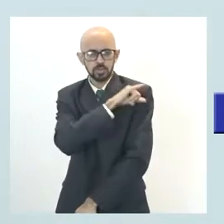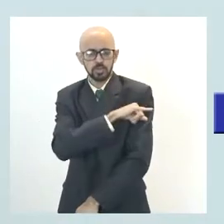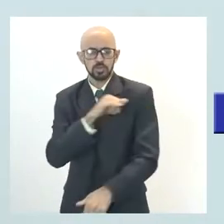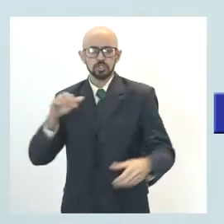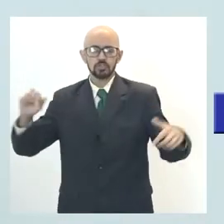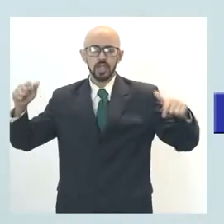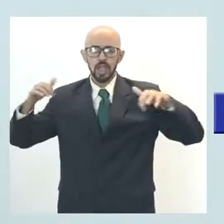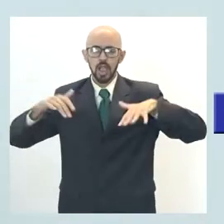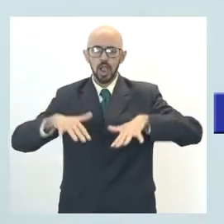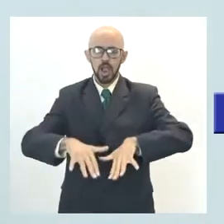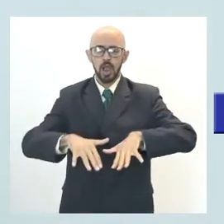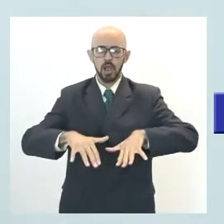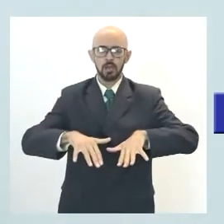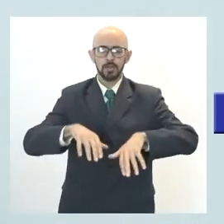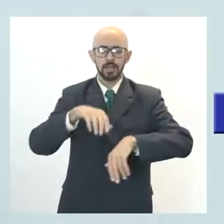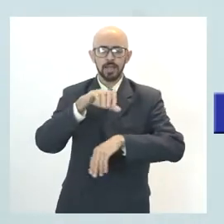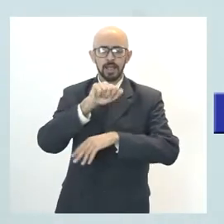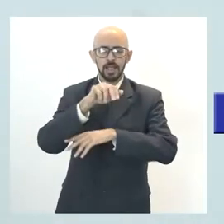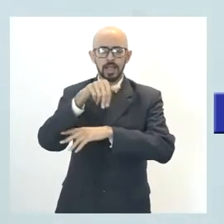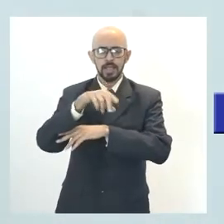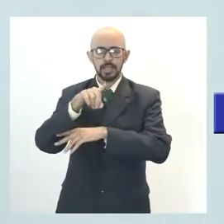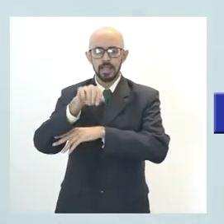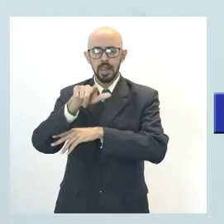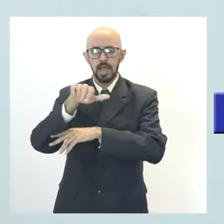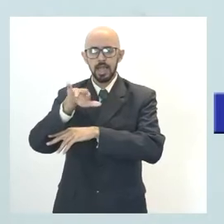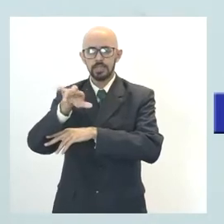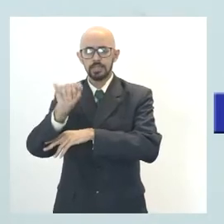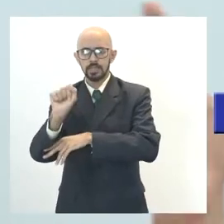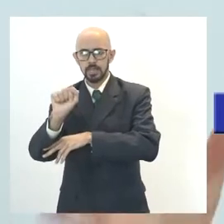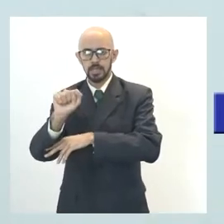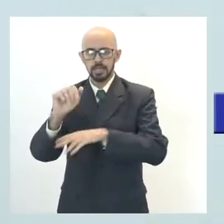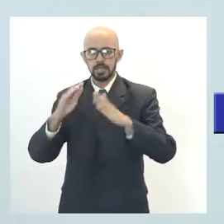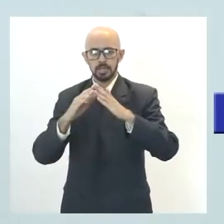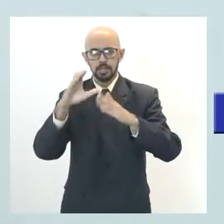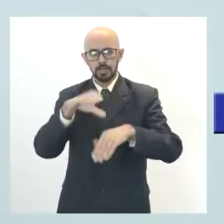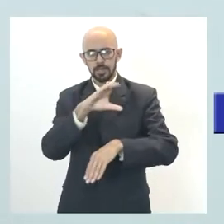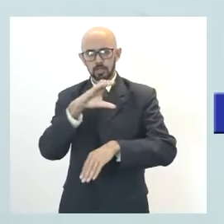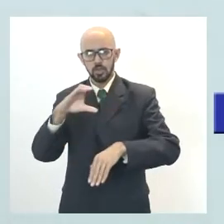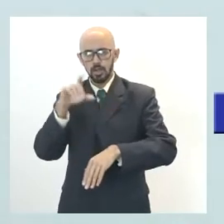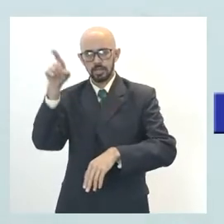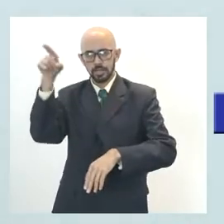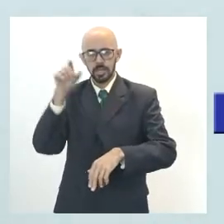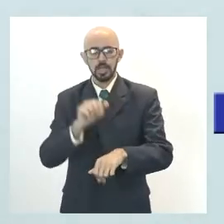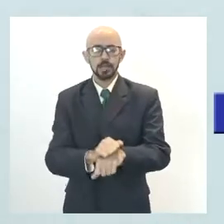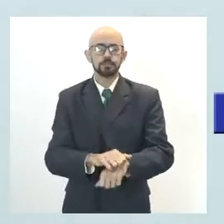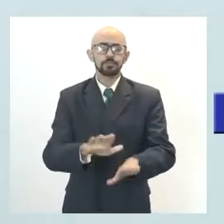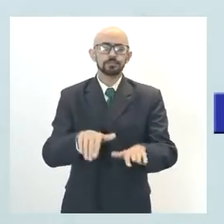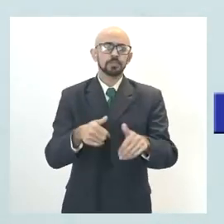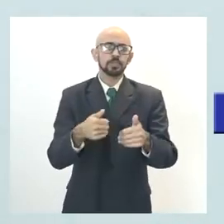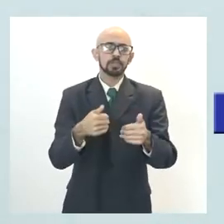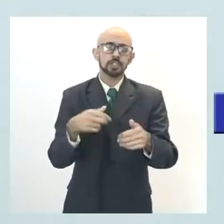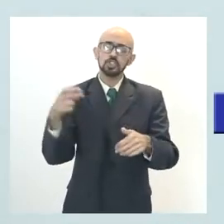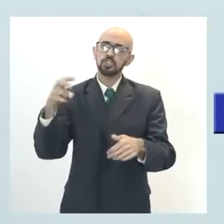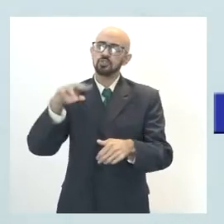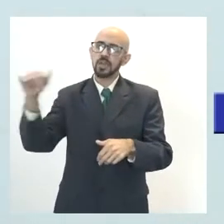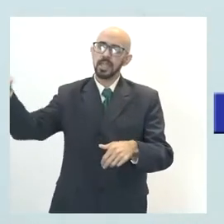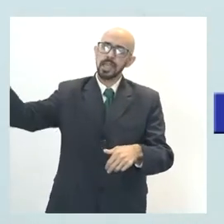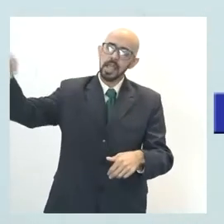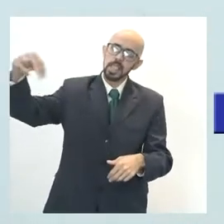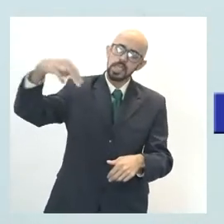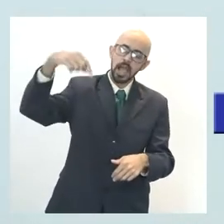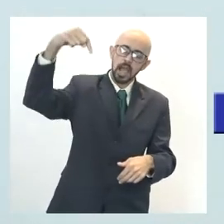horas na Candelária e por volta das dezoito nós vamos andar para cá para frente dessa casa entendendo que ia ser a casa